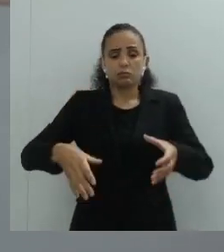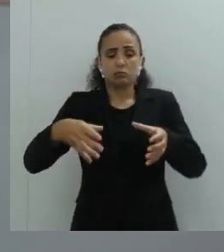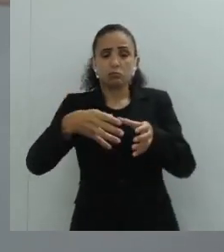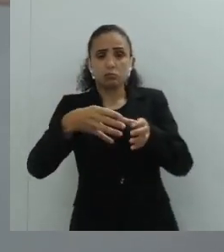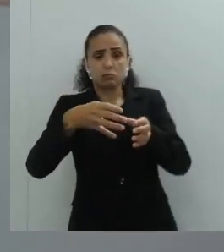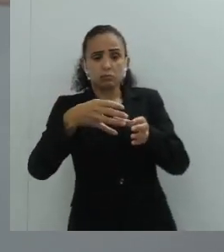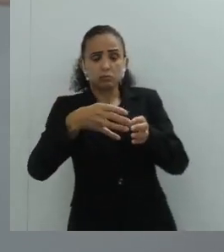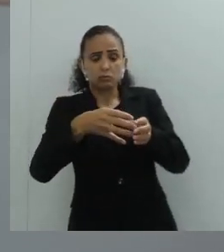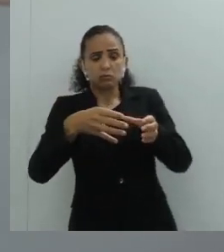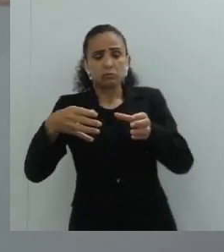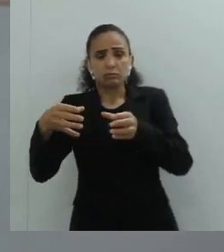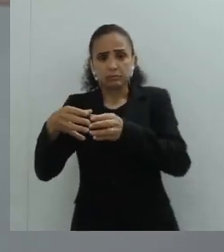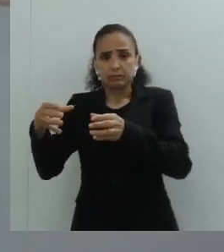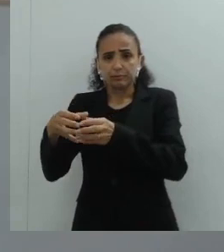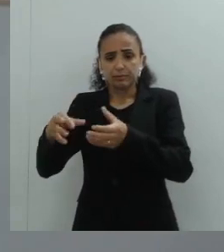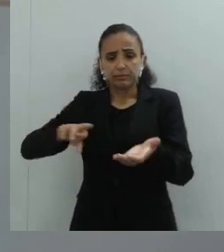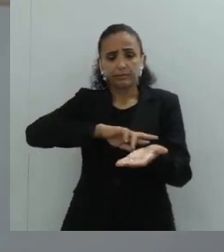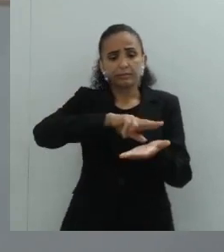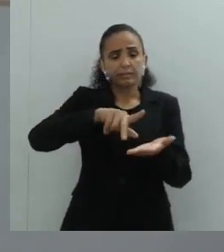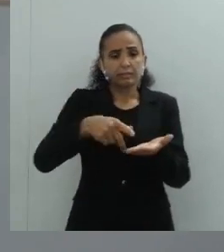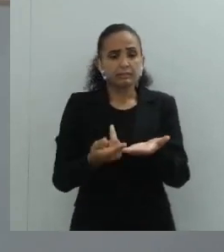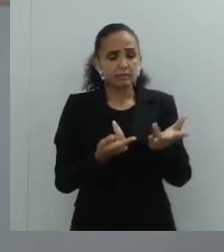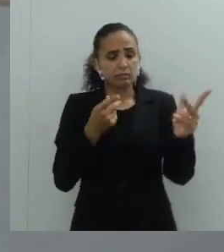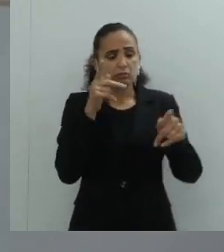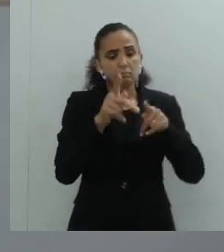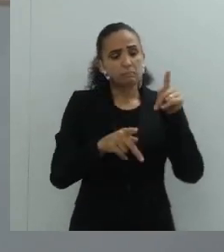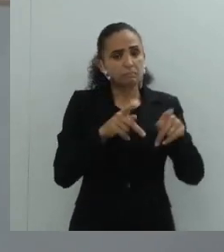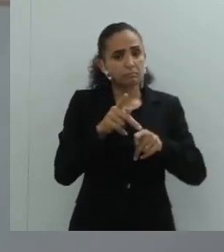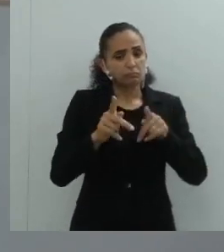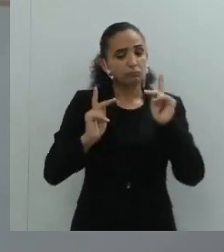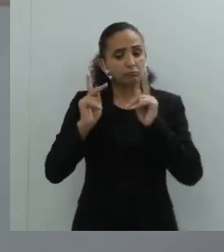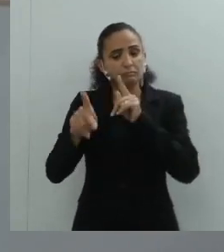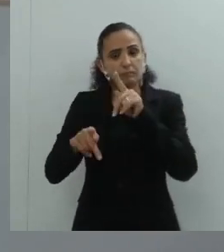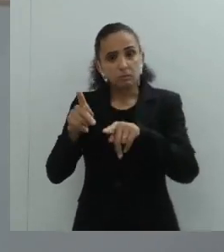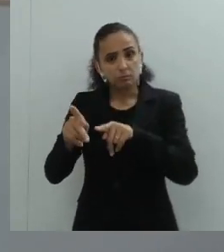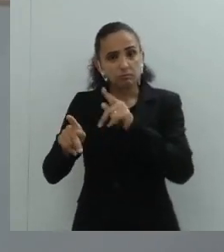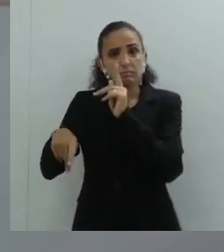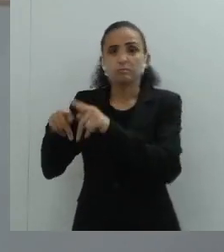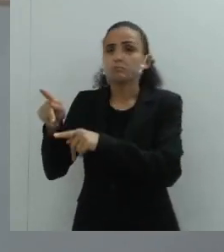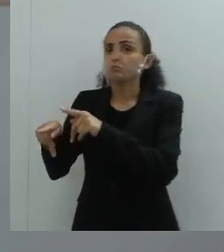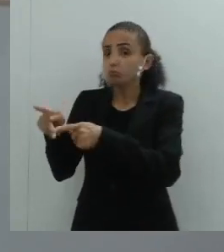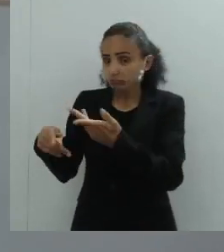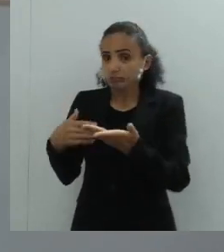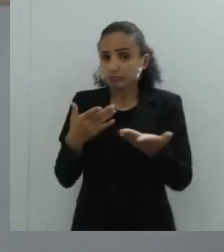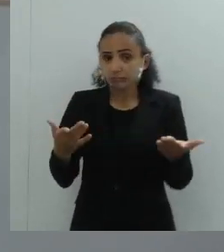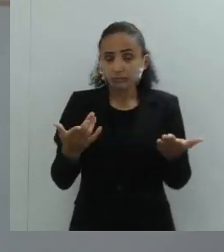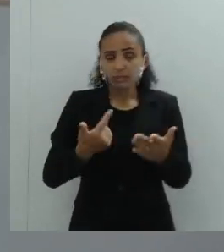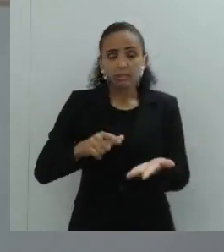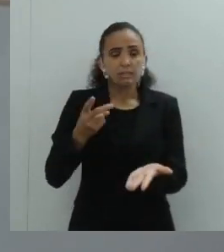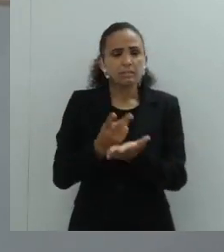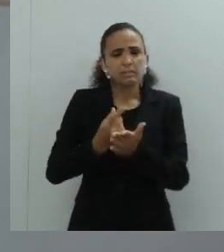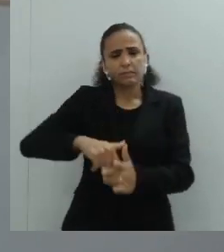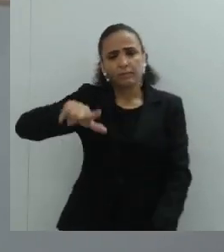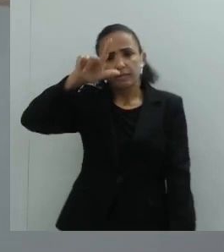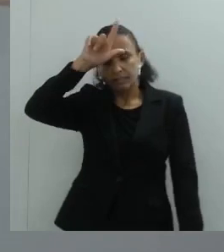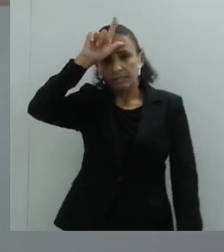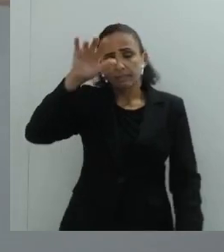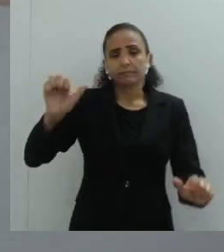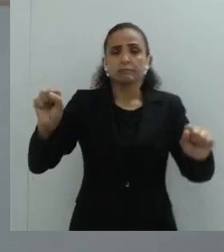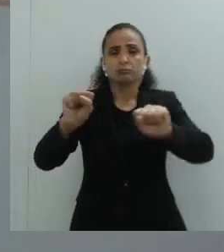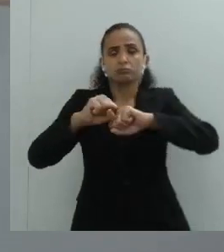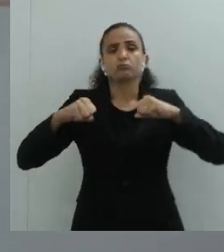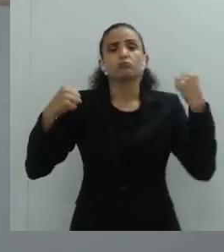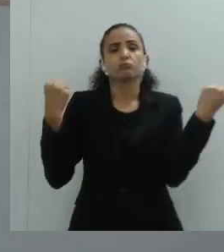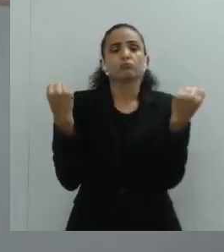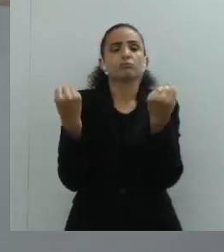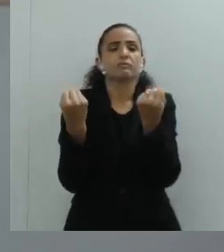Então, a América ela sempre existiu com esses grandes, né, líderes de sociedades,